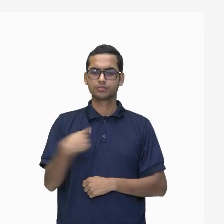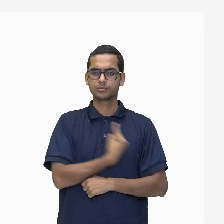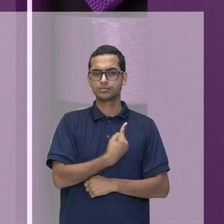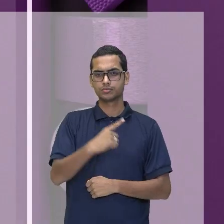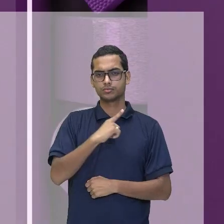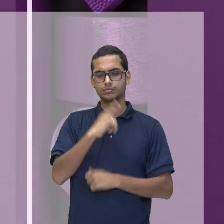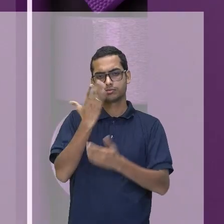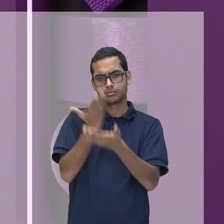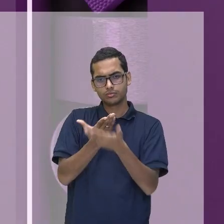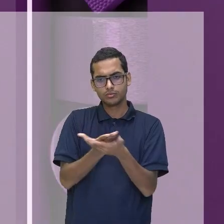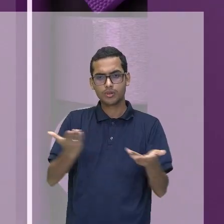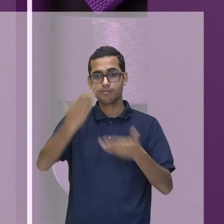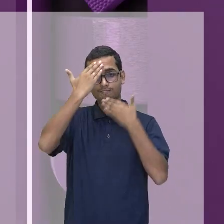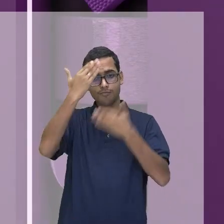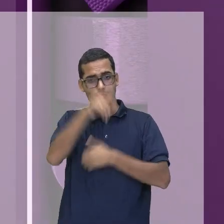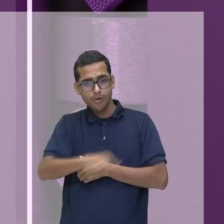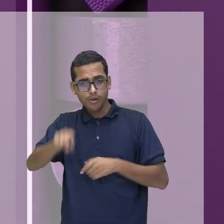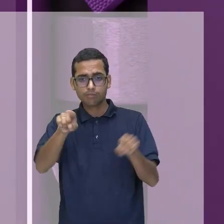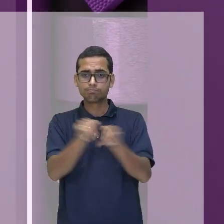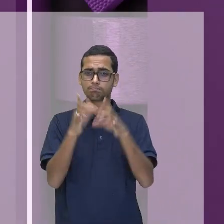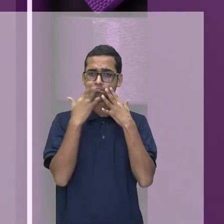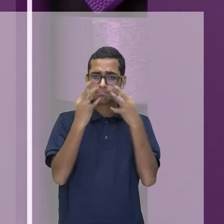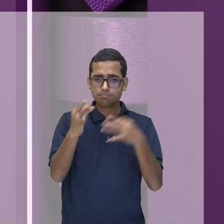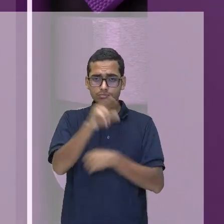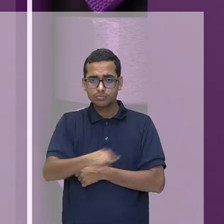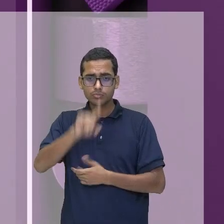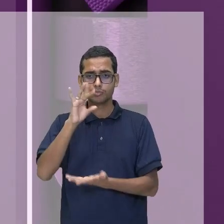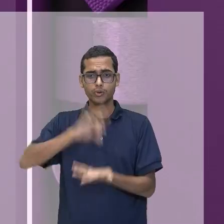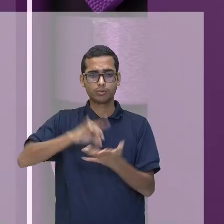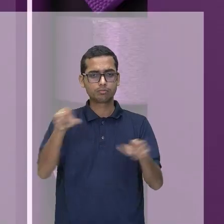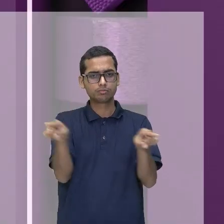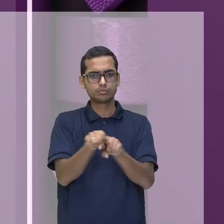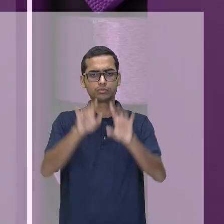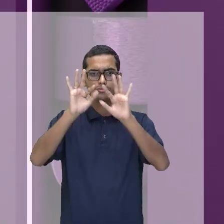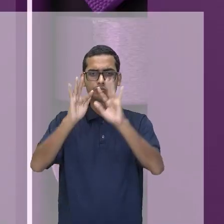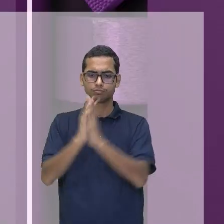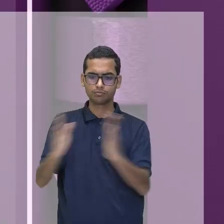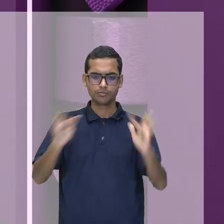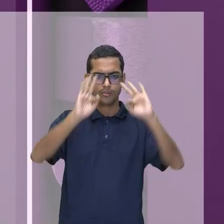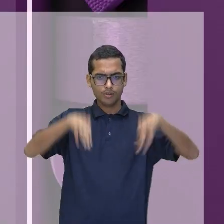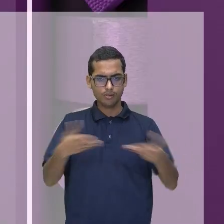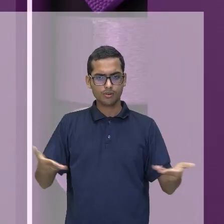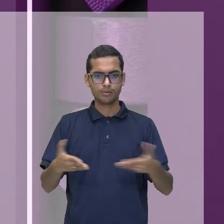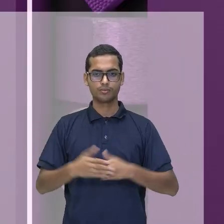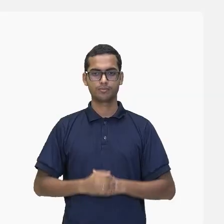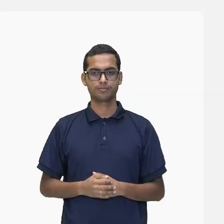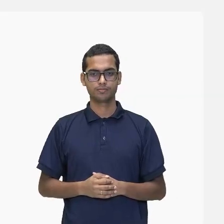para a nossa aula. Eu agradeço muito a atenção de todos vocês. Vamos ficar por aqui, então.